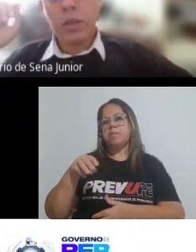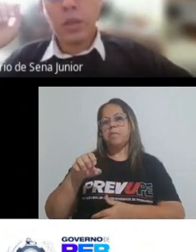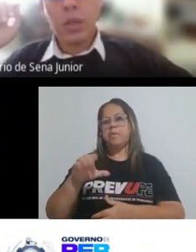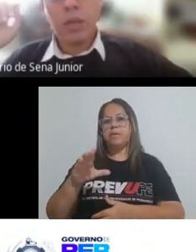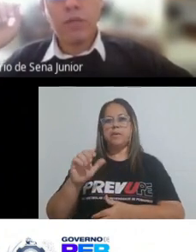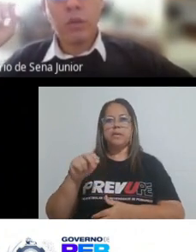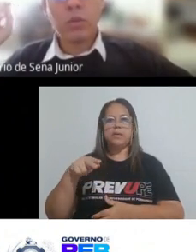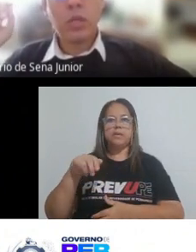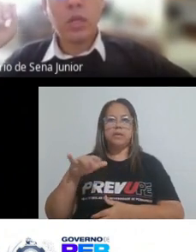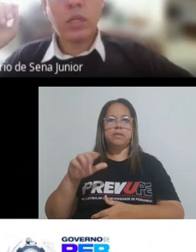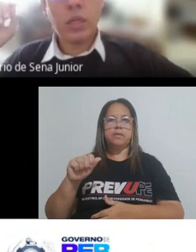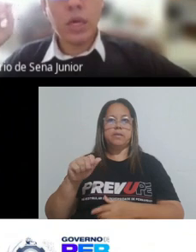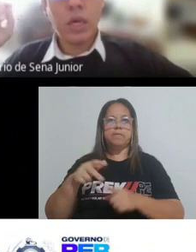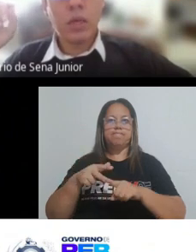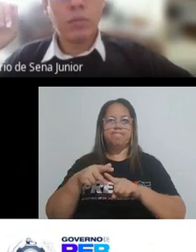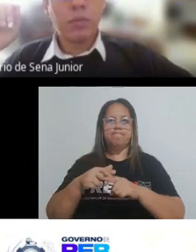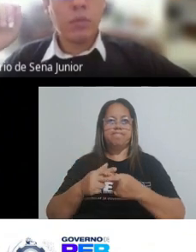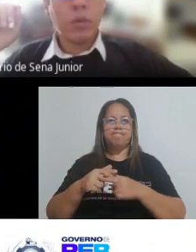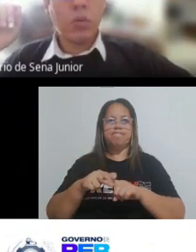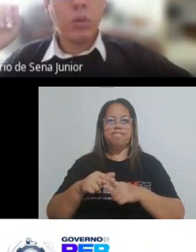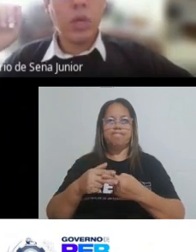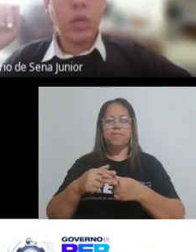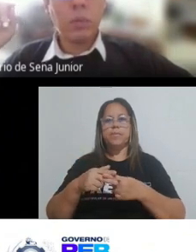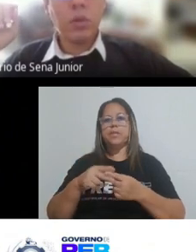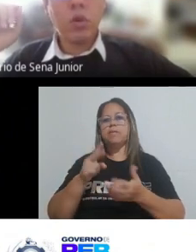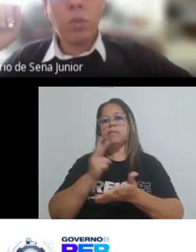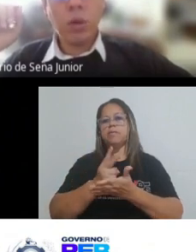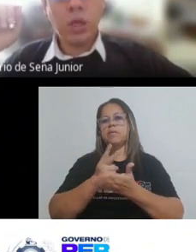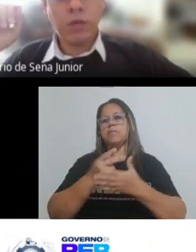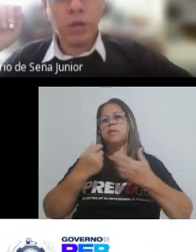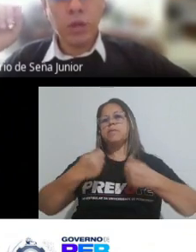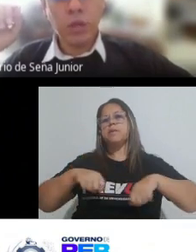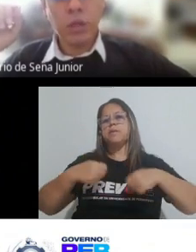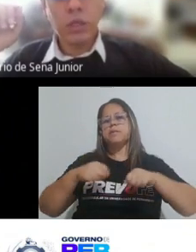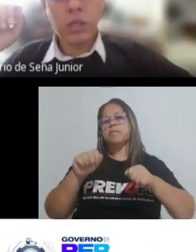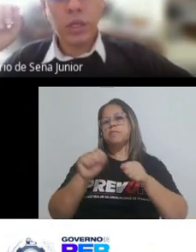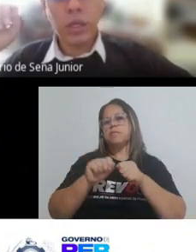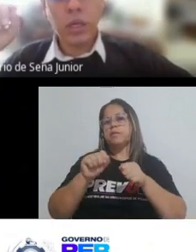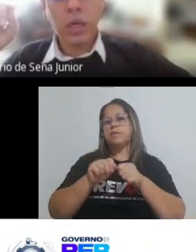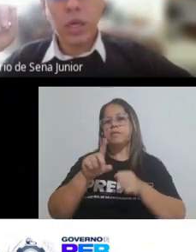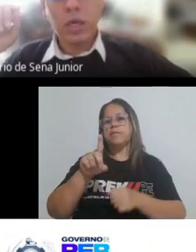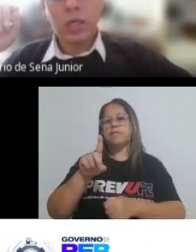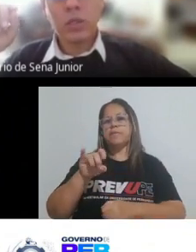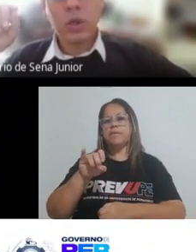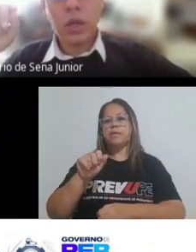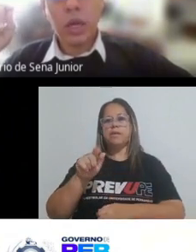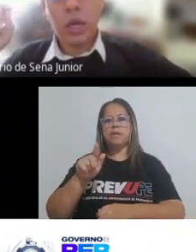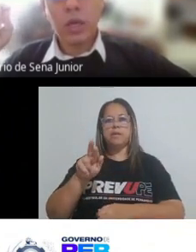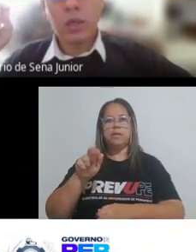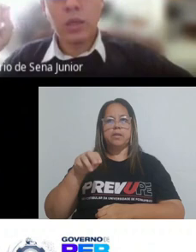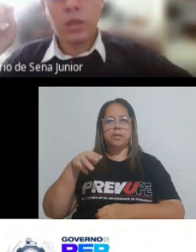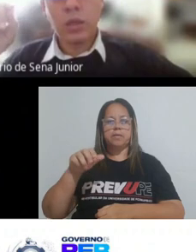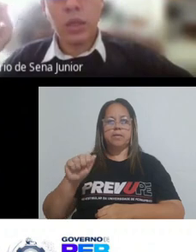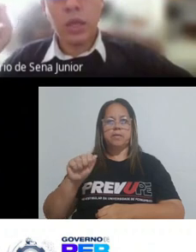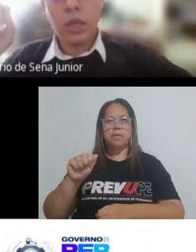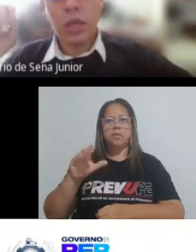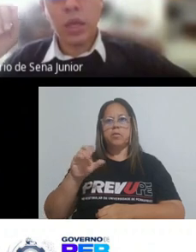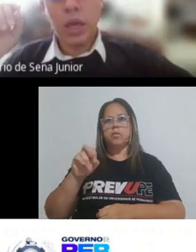devemos realizar o diagrama de corpo livre, que seria isolar,